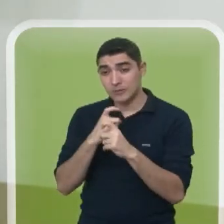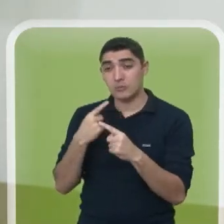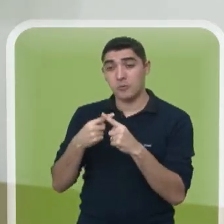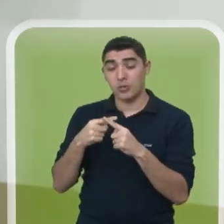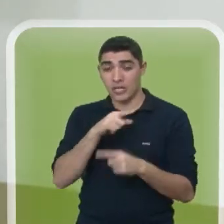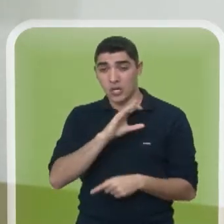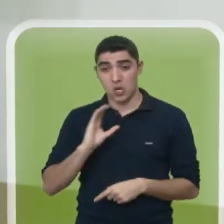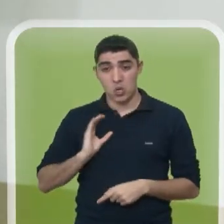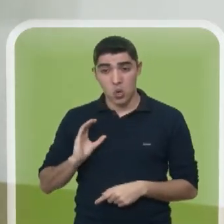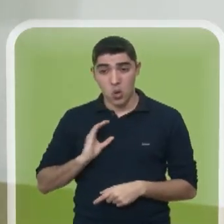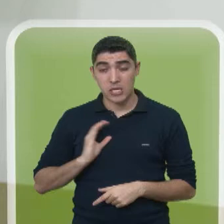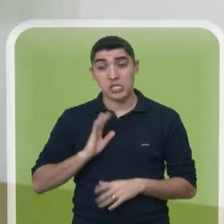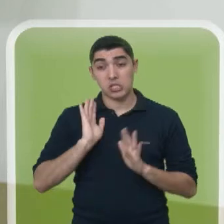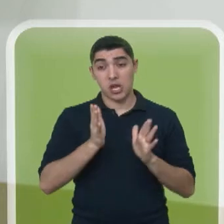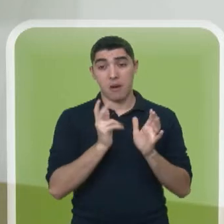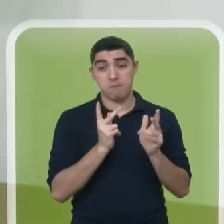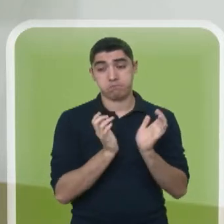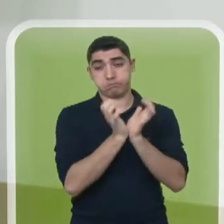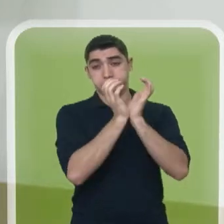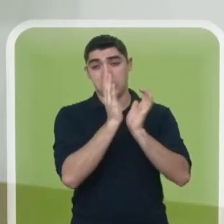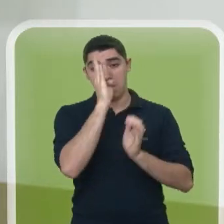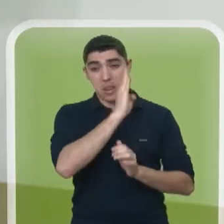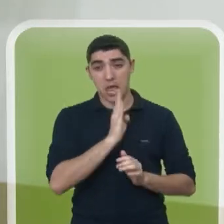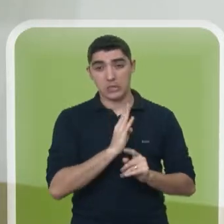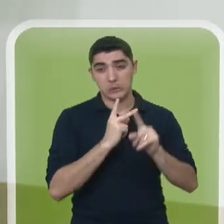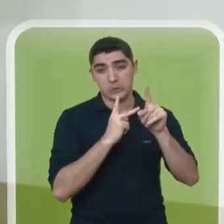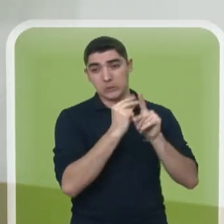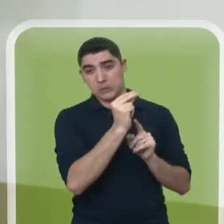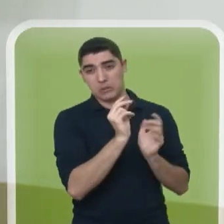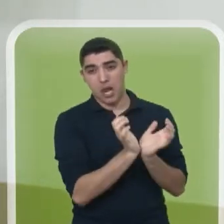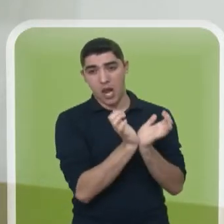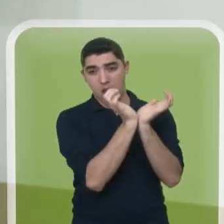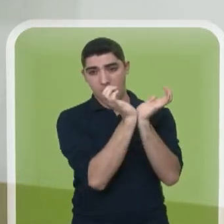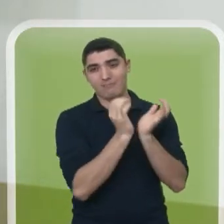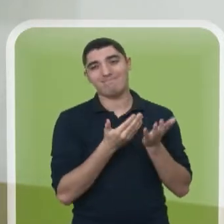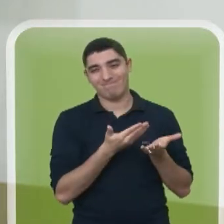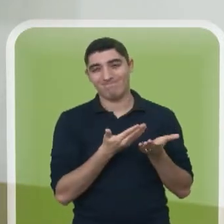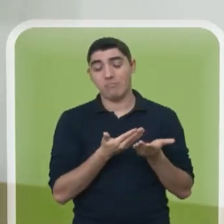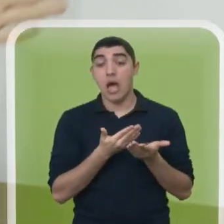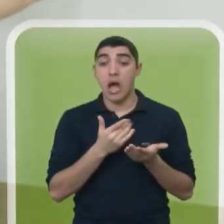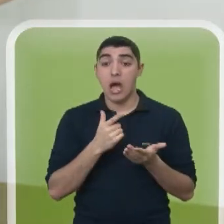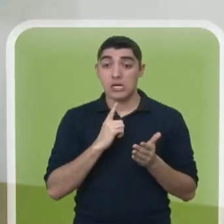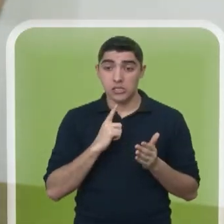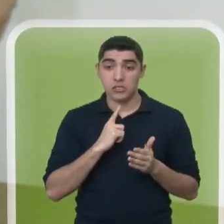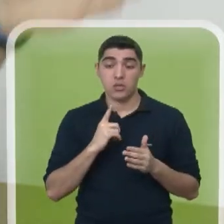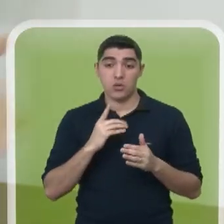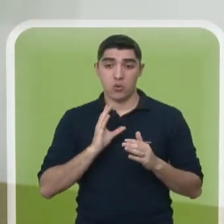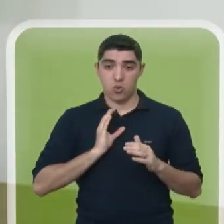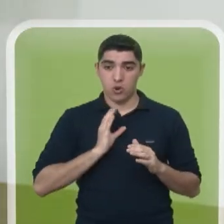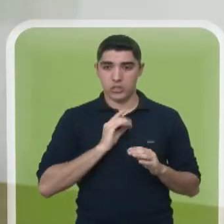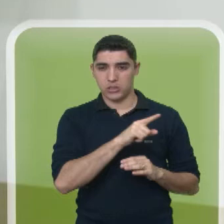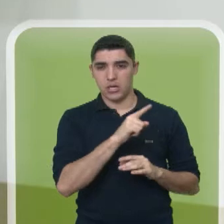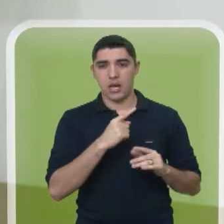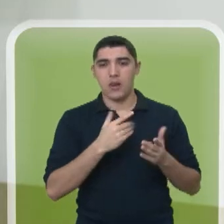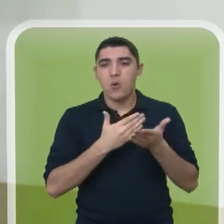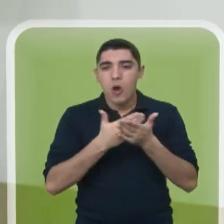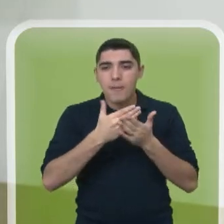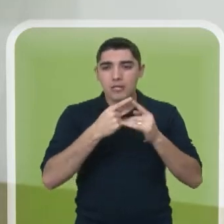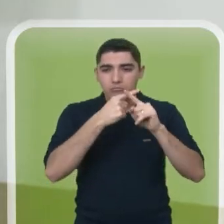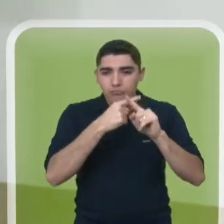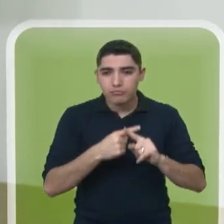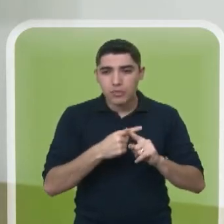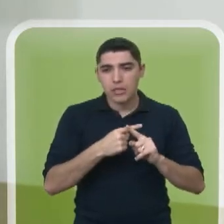Corinthians atual campeão brasileiro, que já teria algumas peças voltando, né? Já o Corinthians, durante esse começo de Campeonato Paulista,